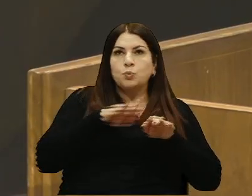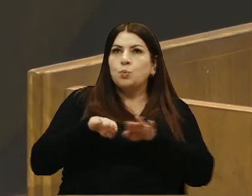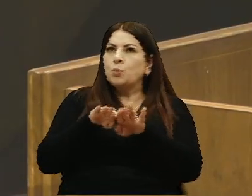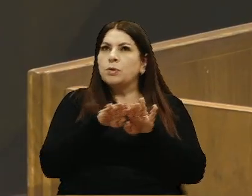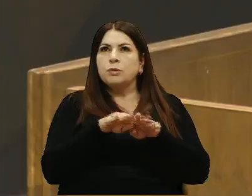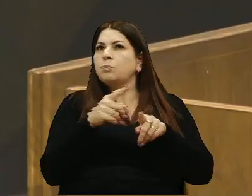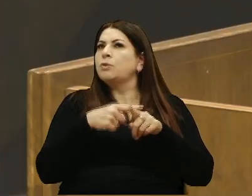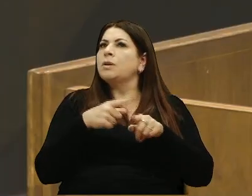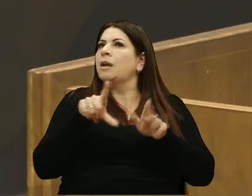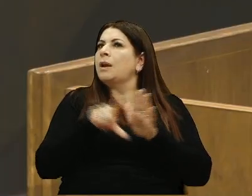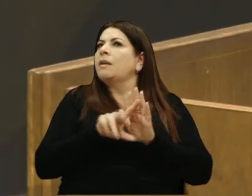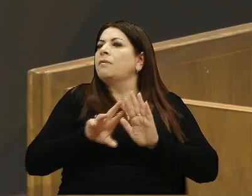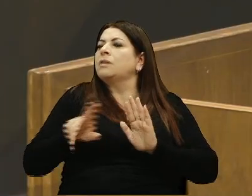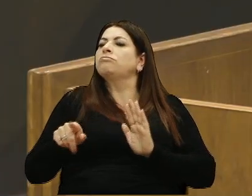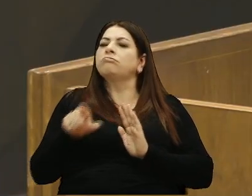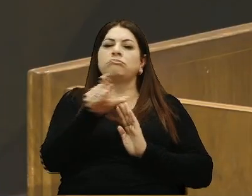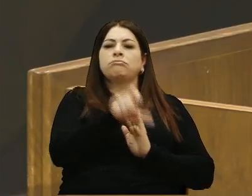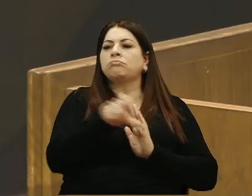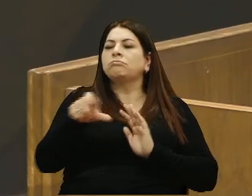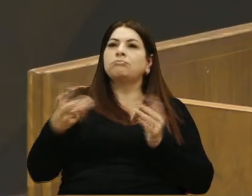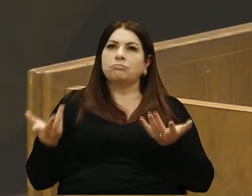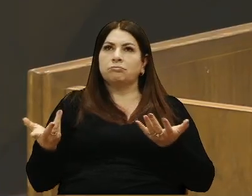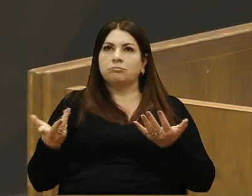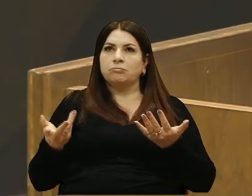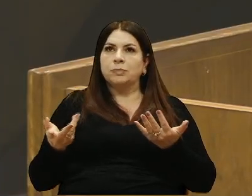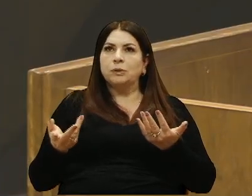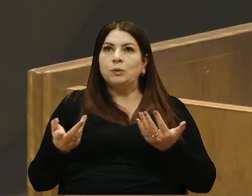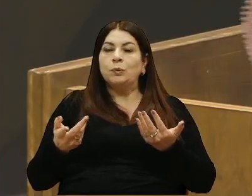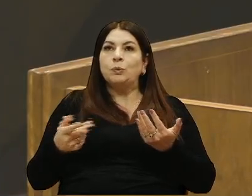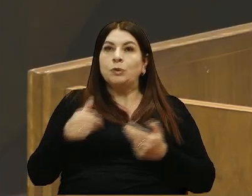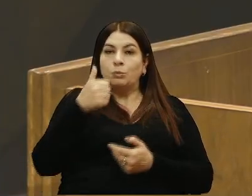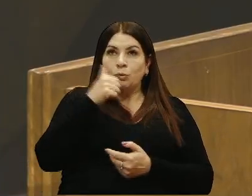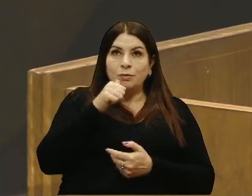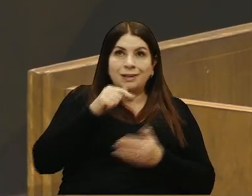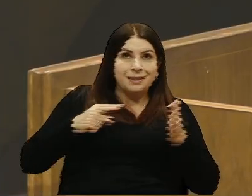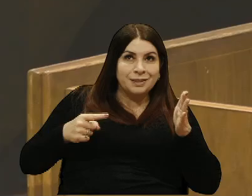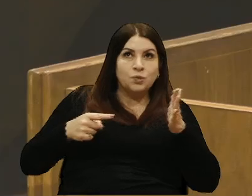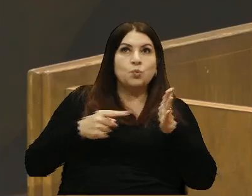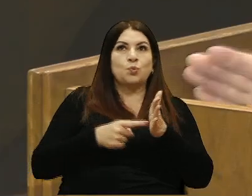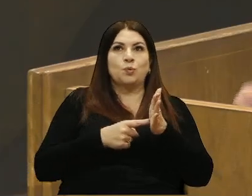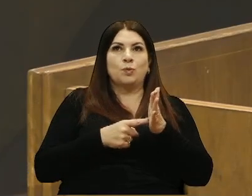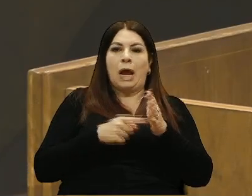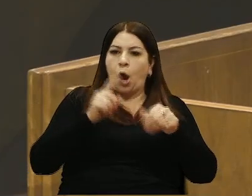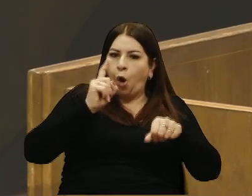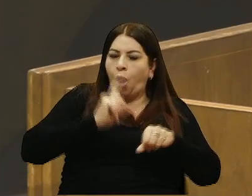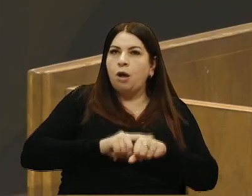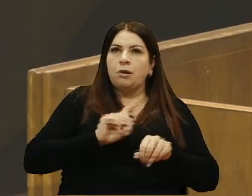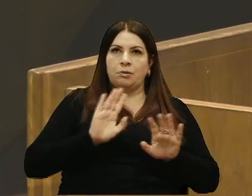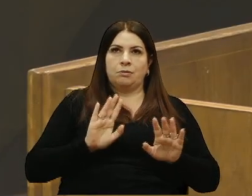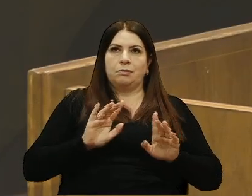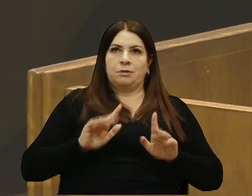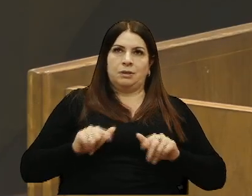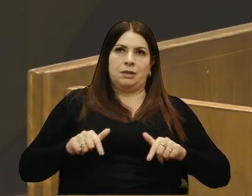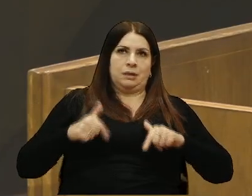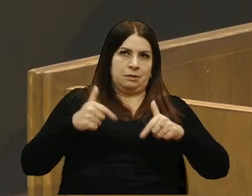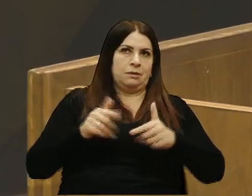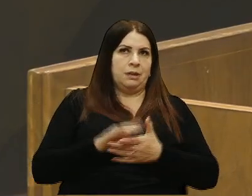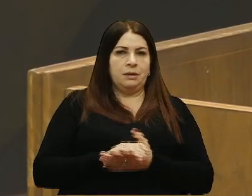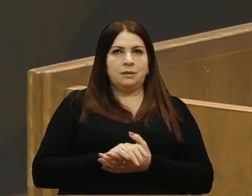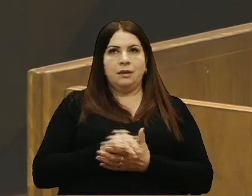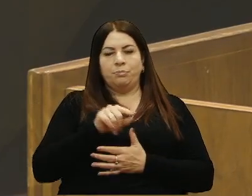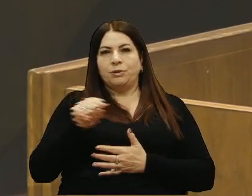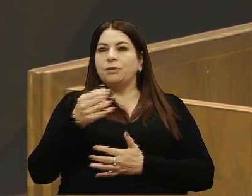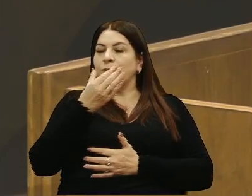que a lei faz diferença? Por que quando uma mulher denuncia, é na hora a ação? Quando o